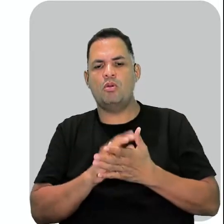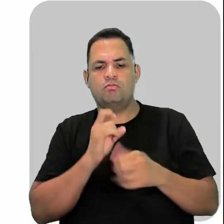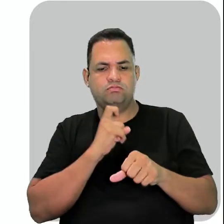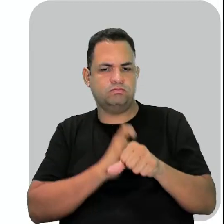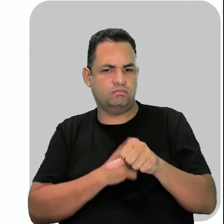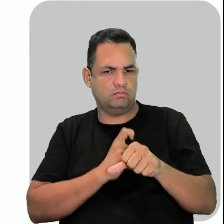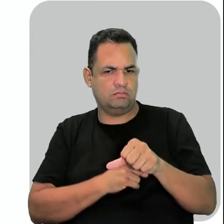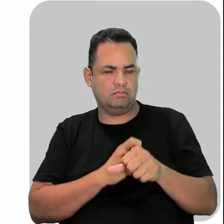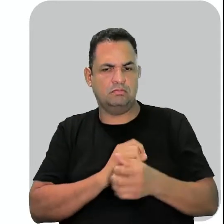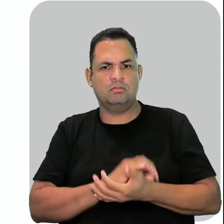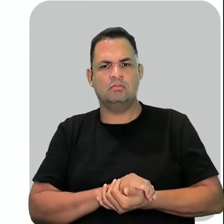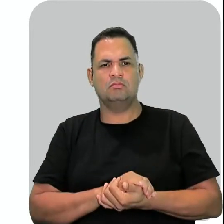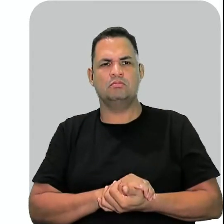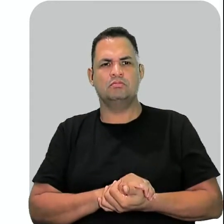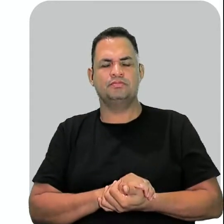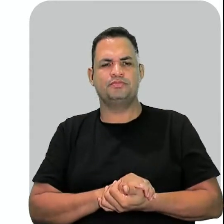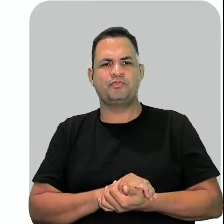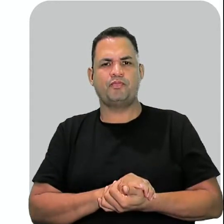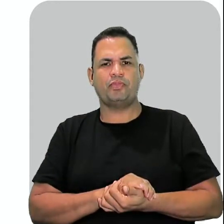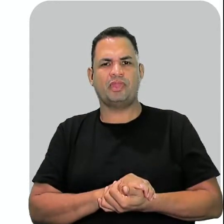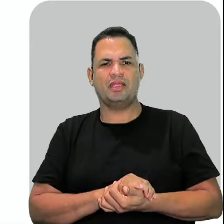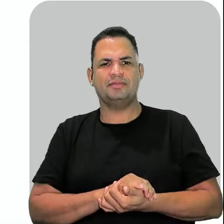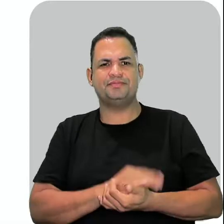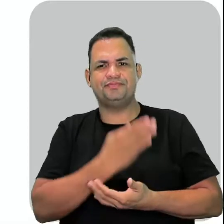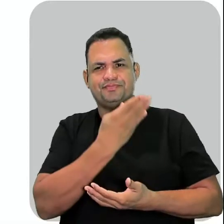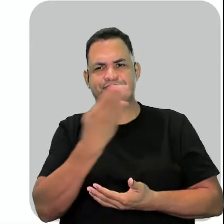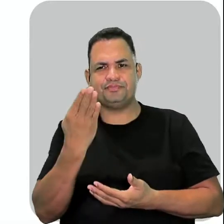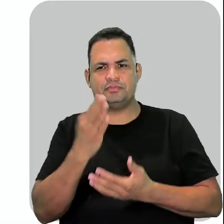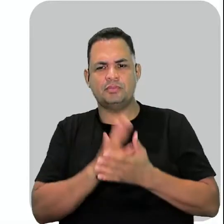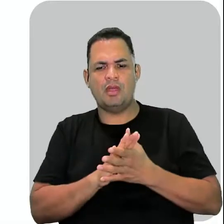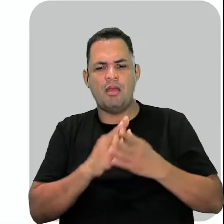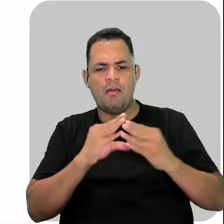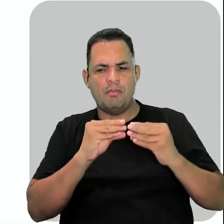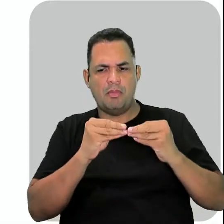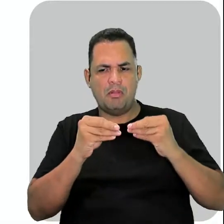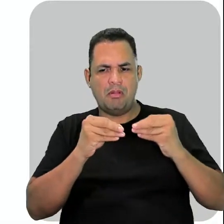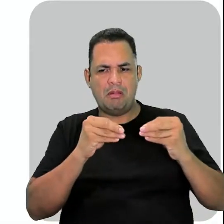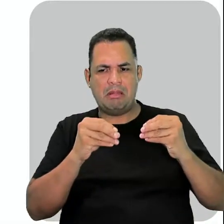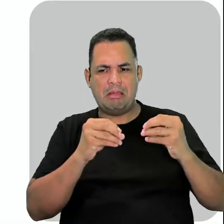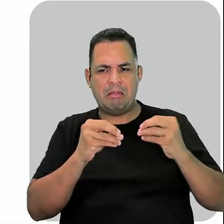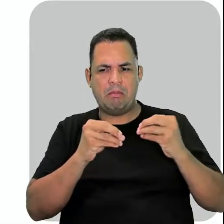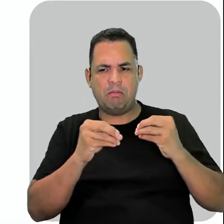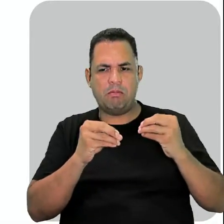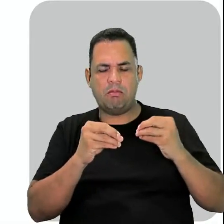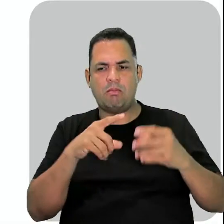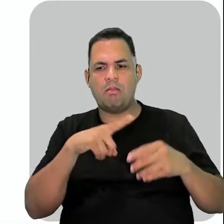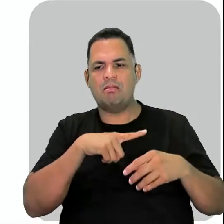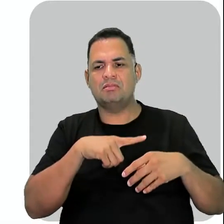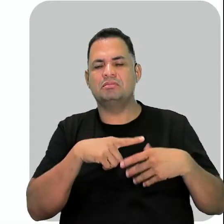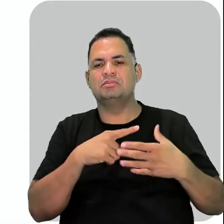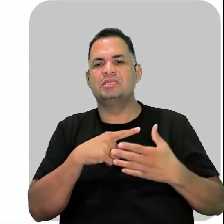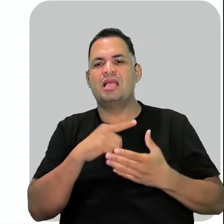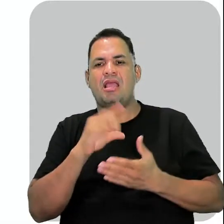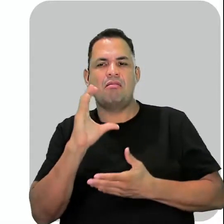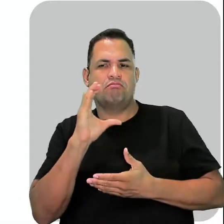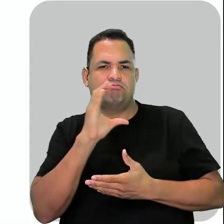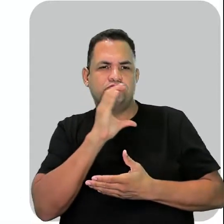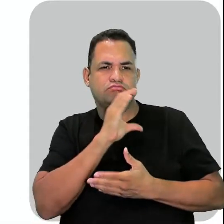são os termoplásticos? São aqueles que amolecem ao serem aquecidos. Eles